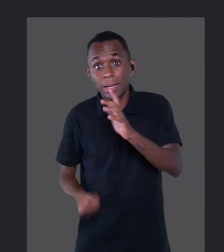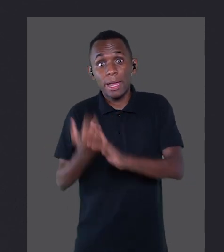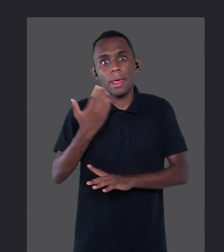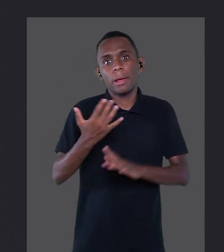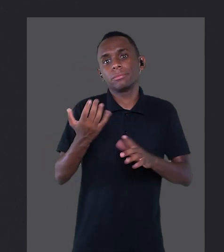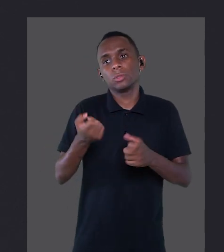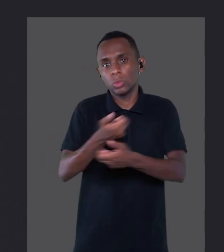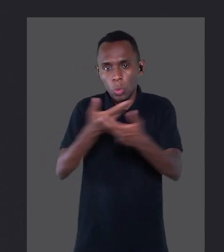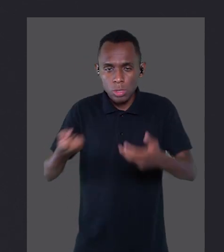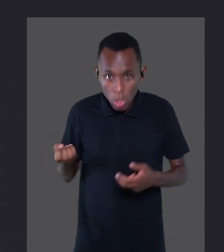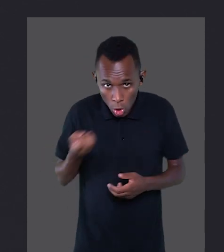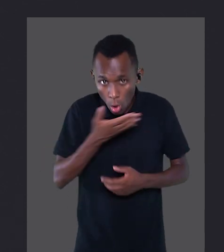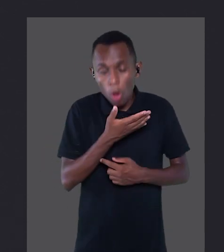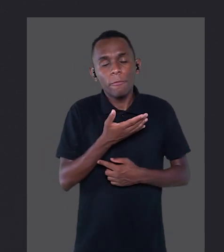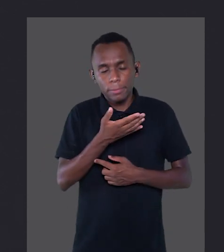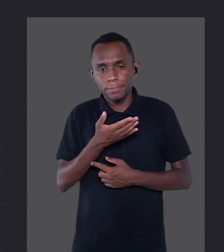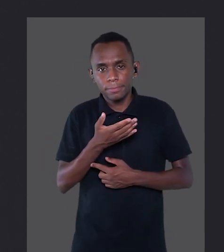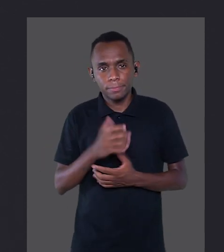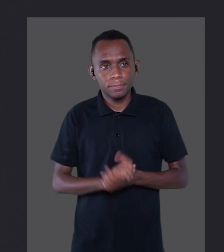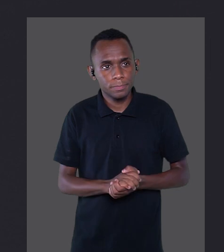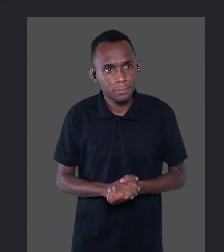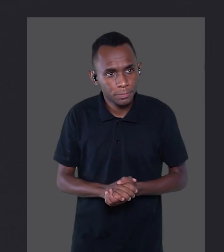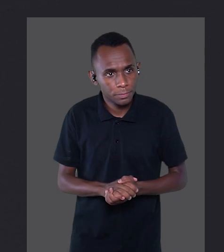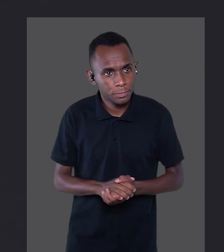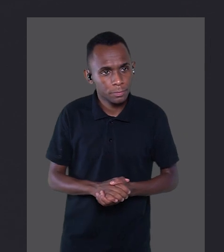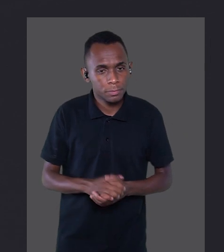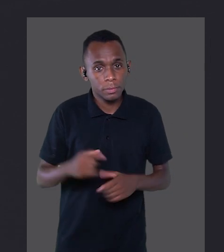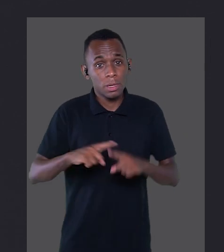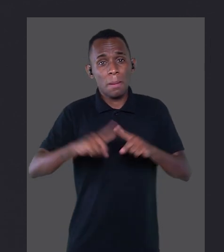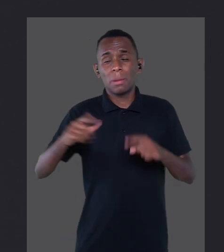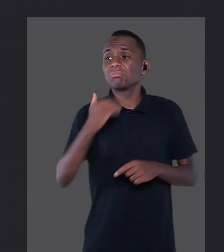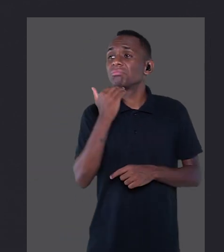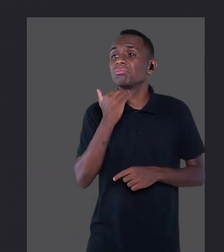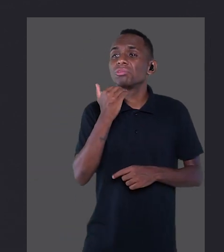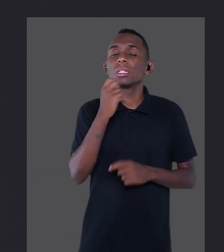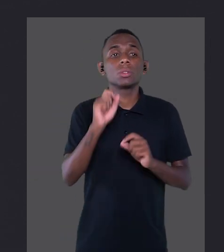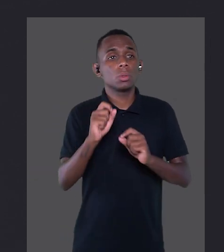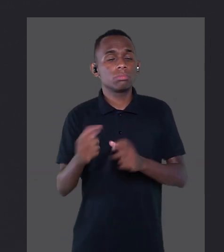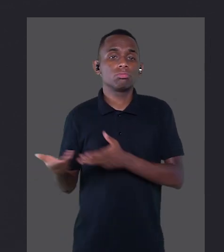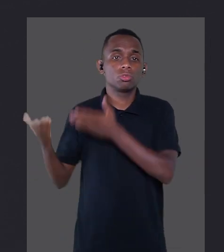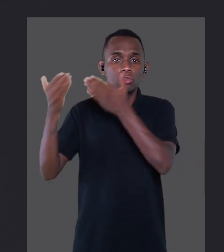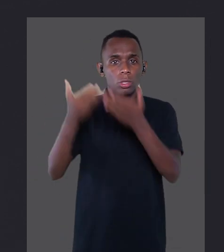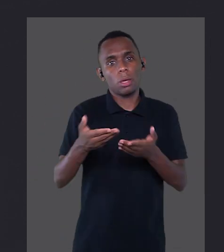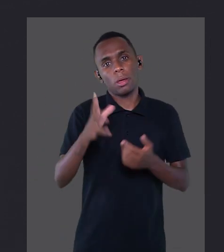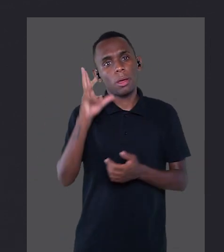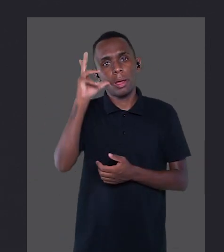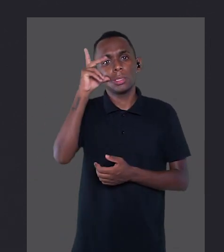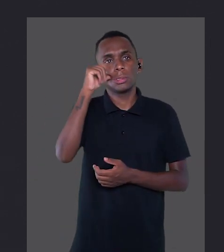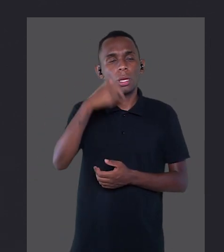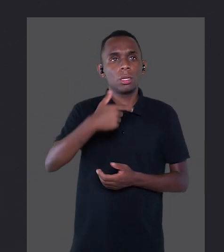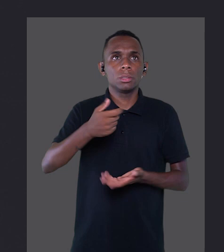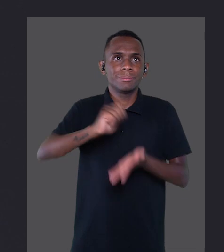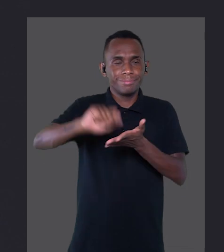com ele, né? Com eles, né? Mas não adianta você chegar e achar que você vai escrever